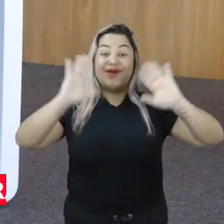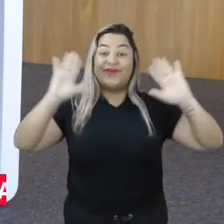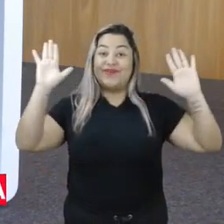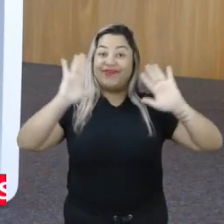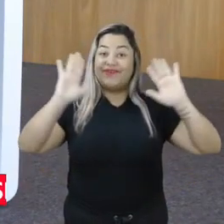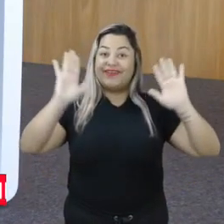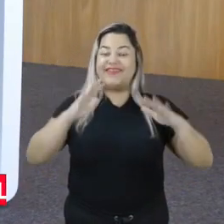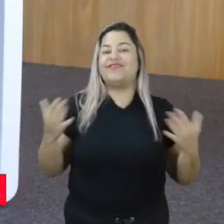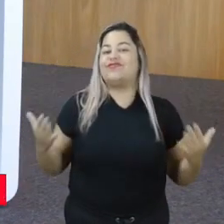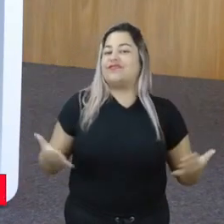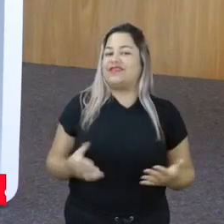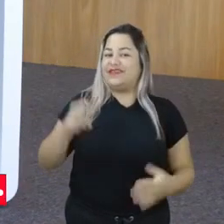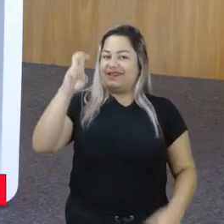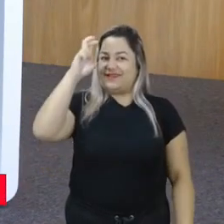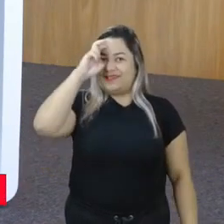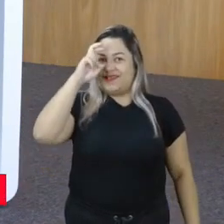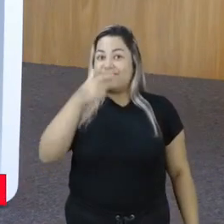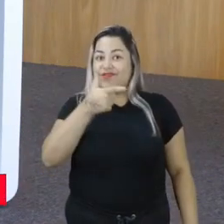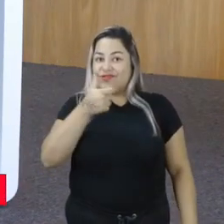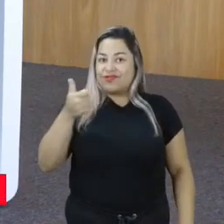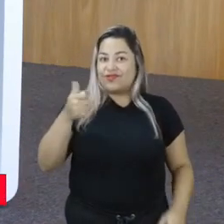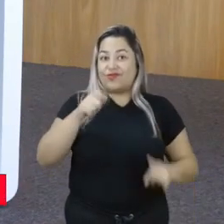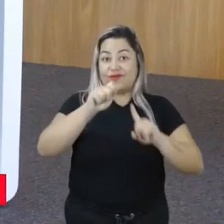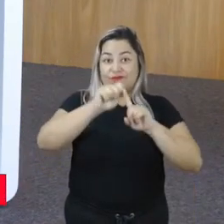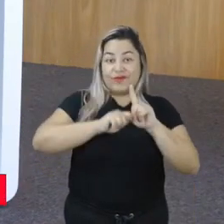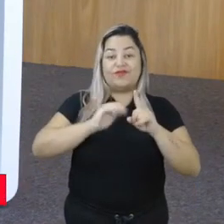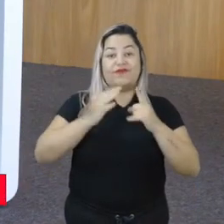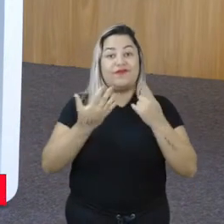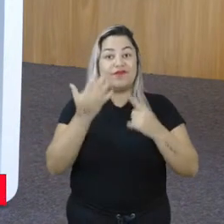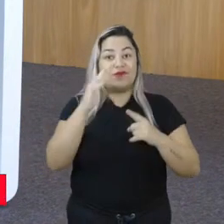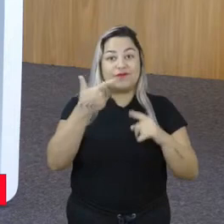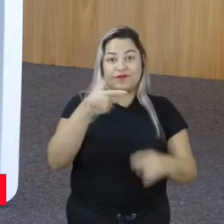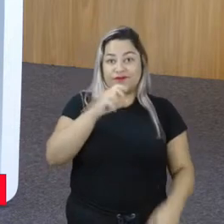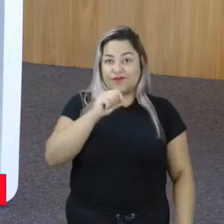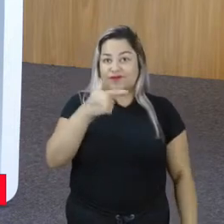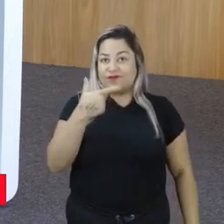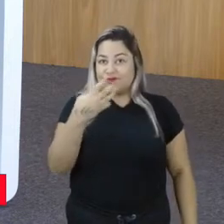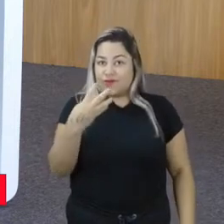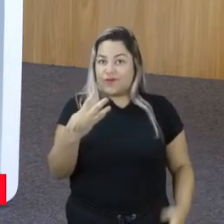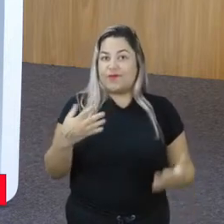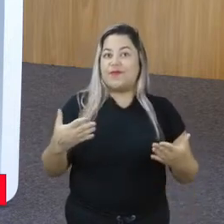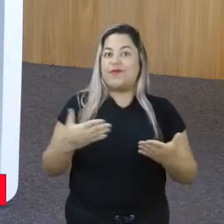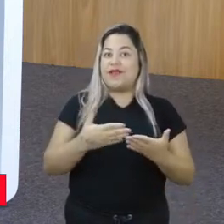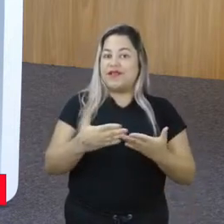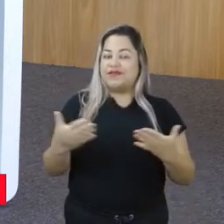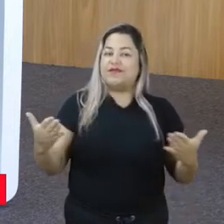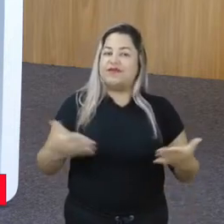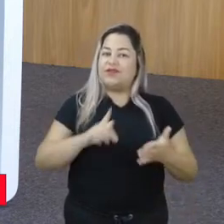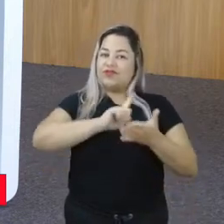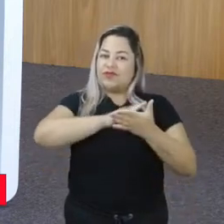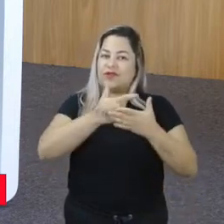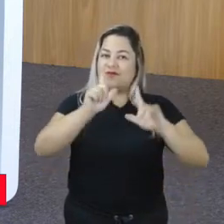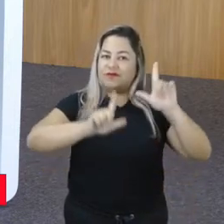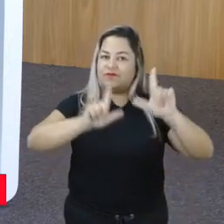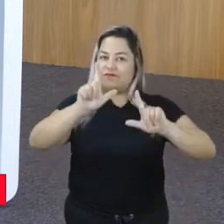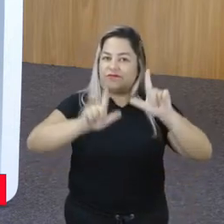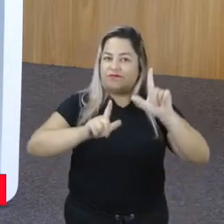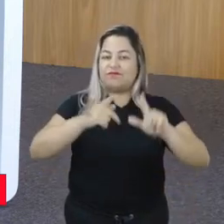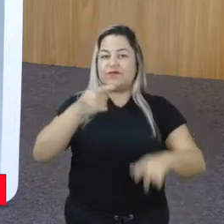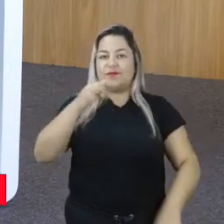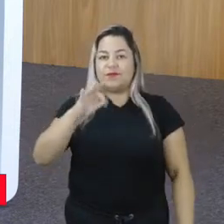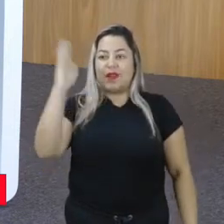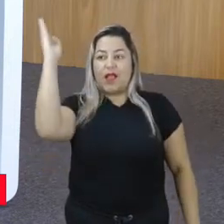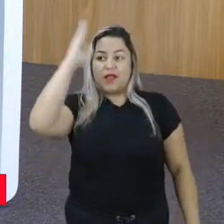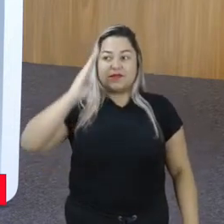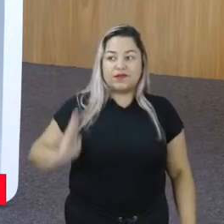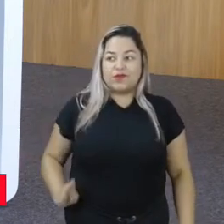Olá, hoje é quinta-feira, 22 de fevereiro de 2024, está no ar o Jornal PT Brasil, com muita informação e luta popular